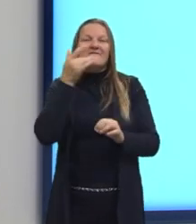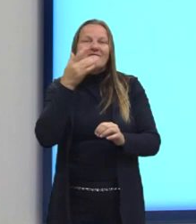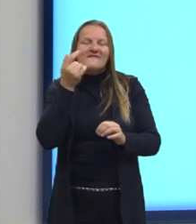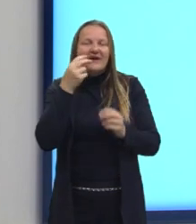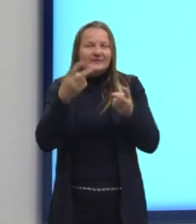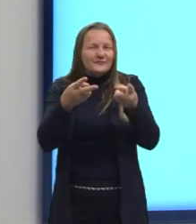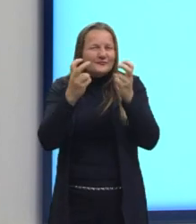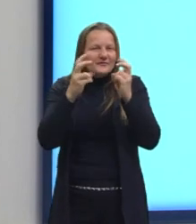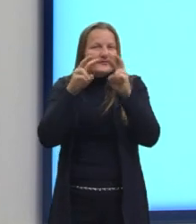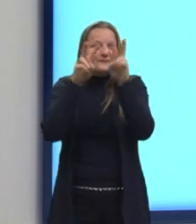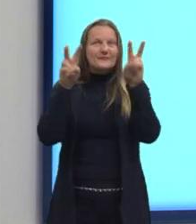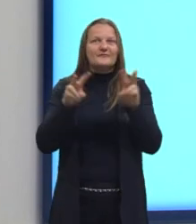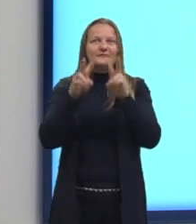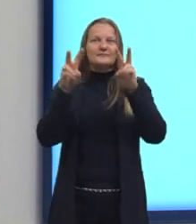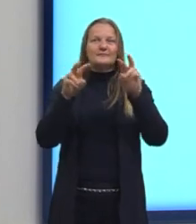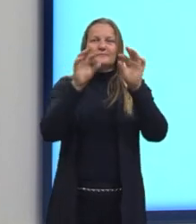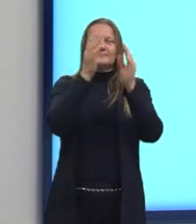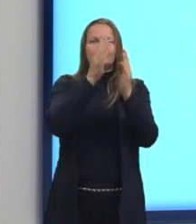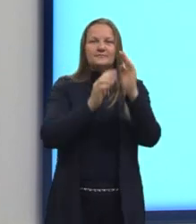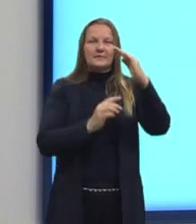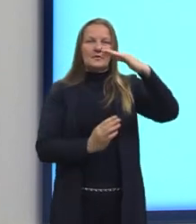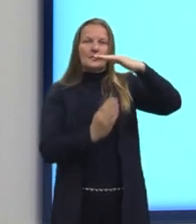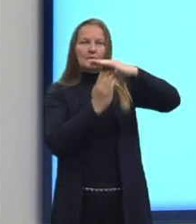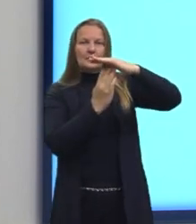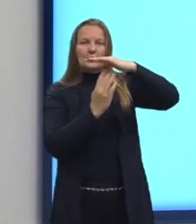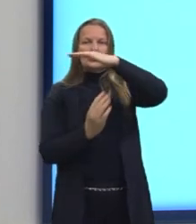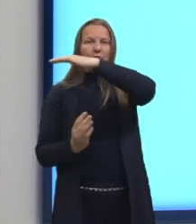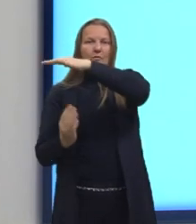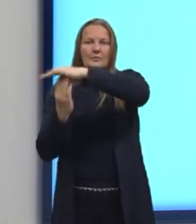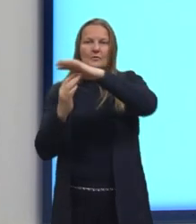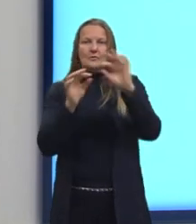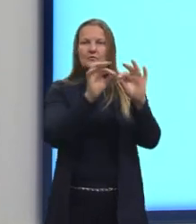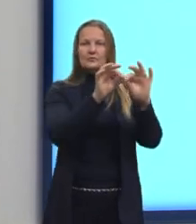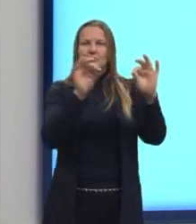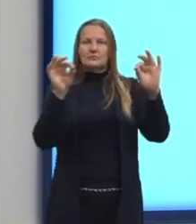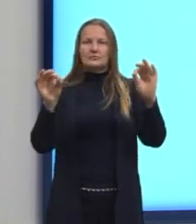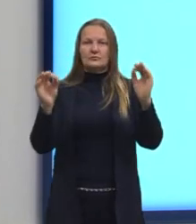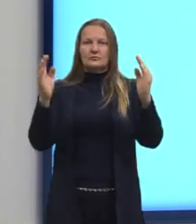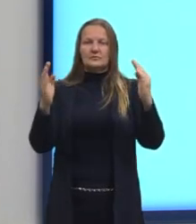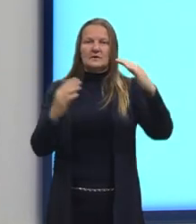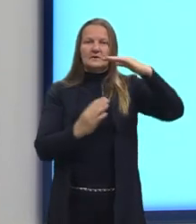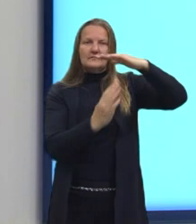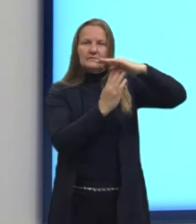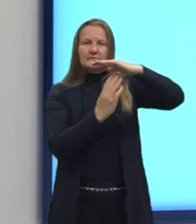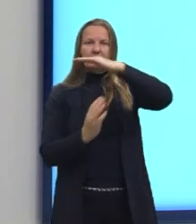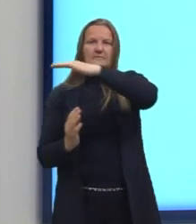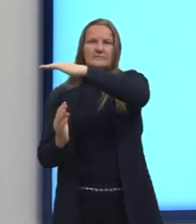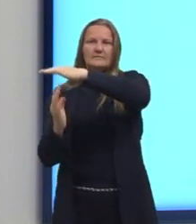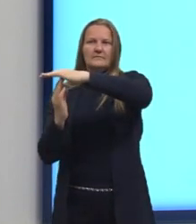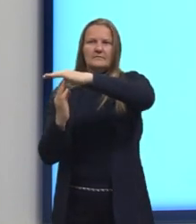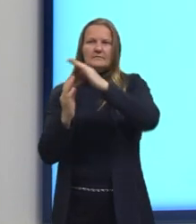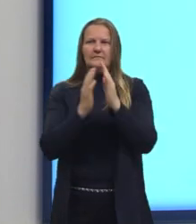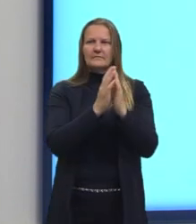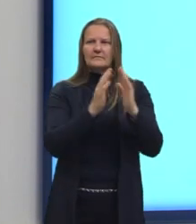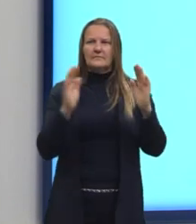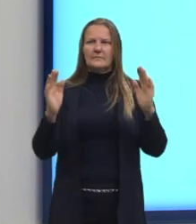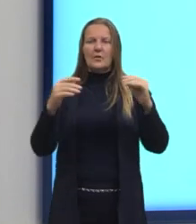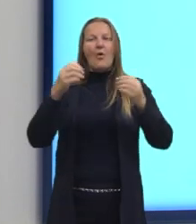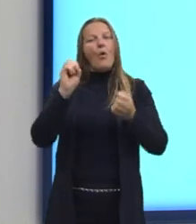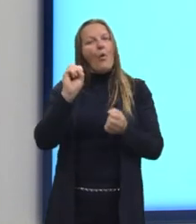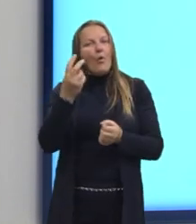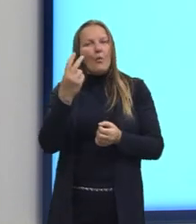né da gente olhar ou para né dois pontos mais altos né duas cristas ou também dois Vales